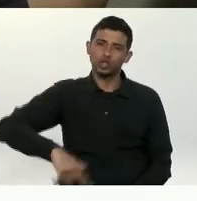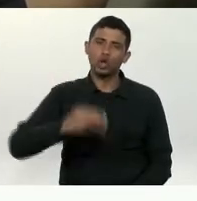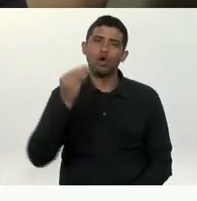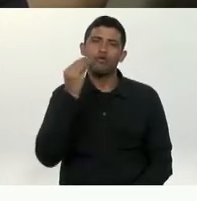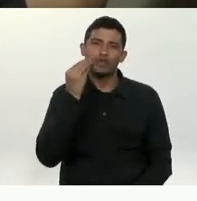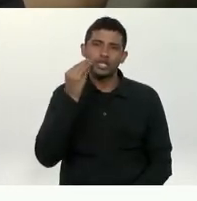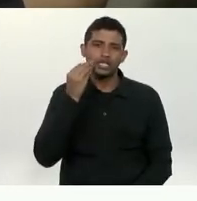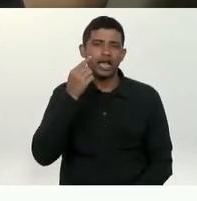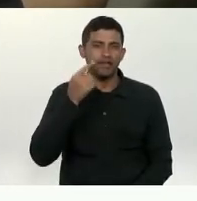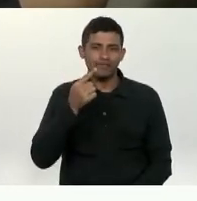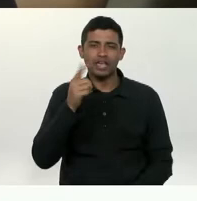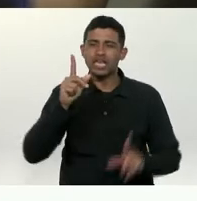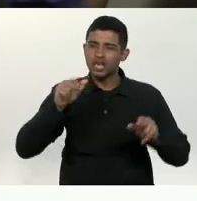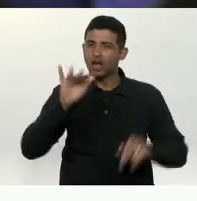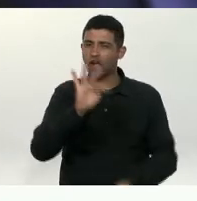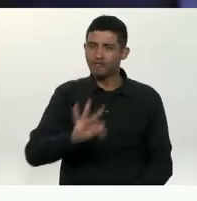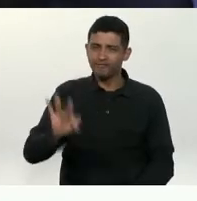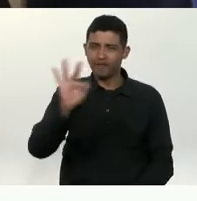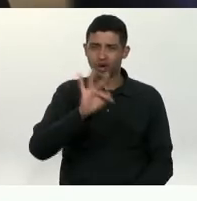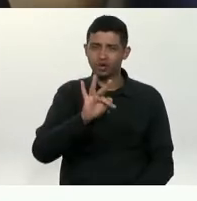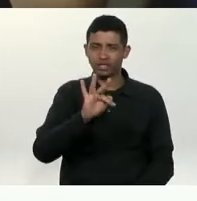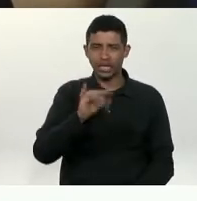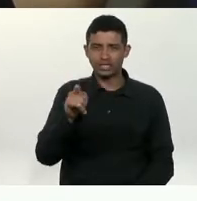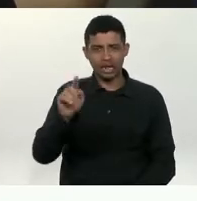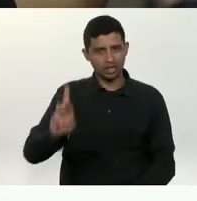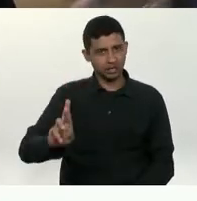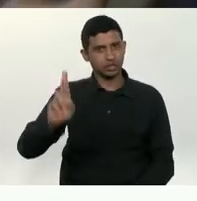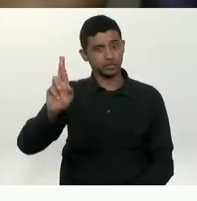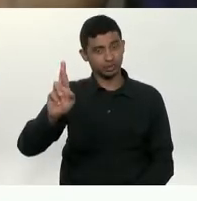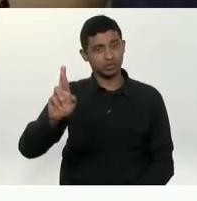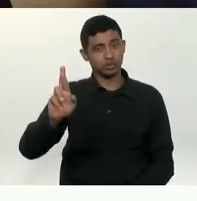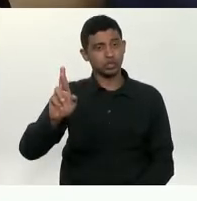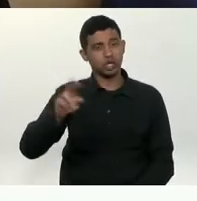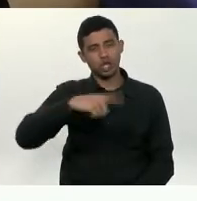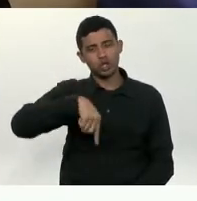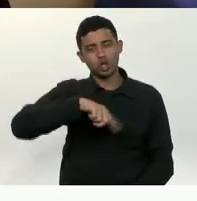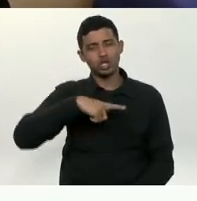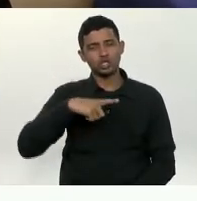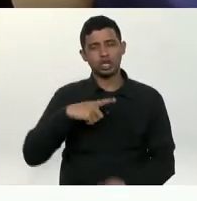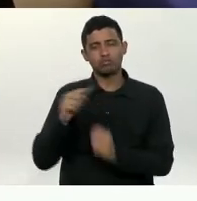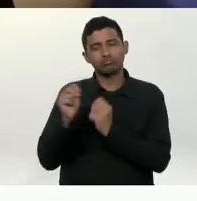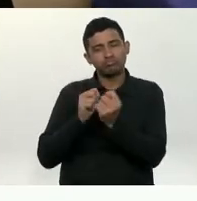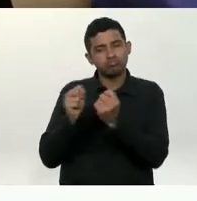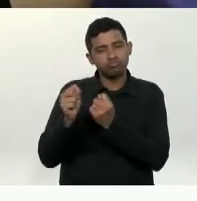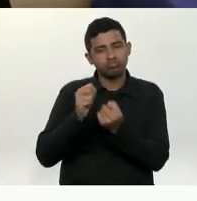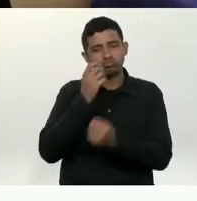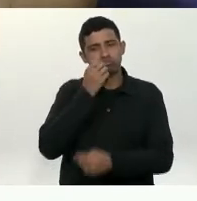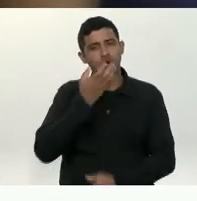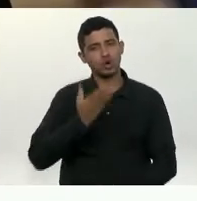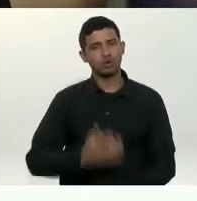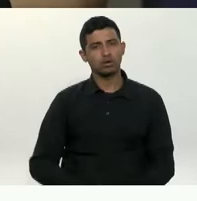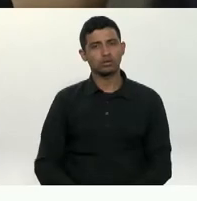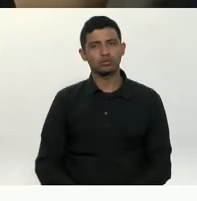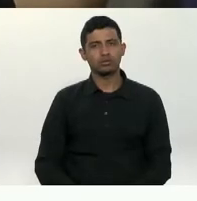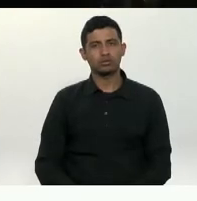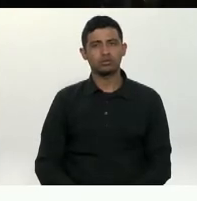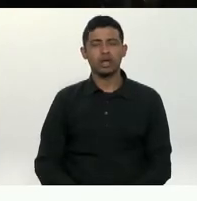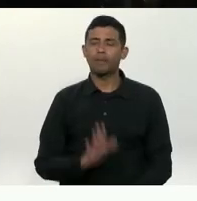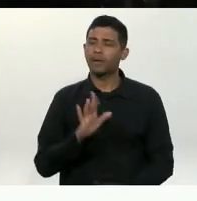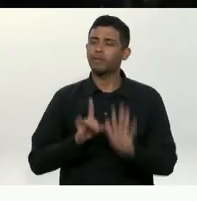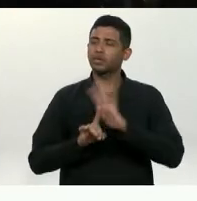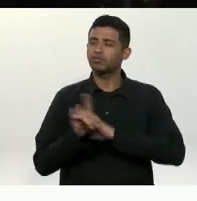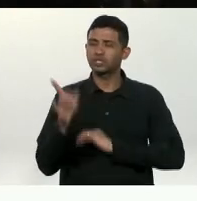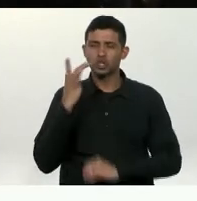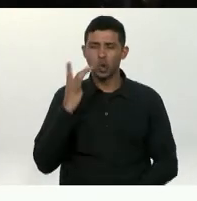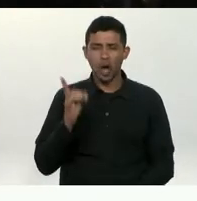de uma faculdade do poder concedente, é que nós vamos ter uma negociação mais saudável. Mas o senhor não acha,